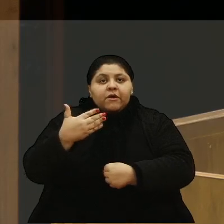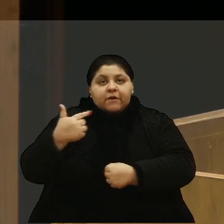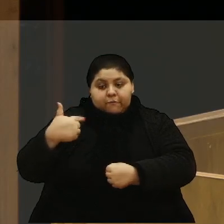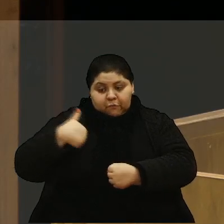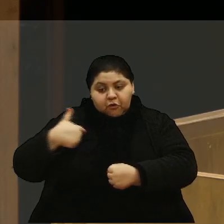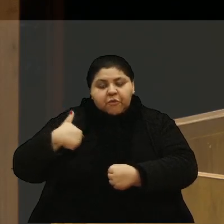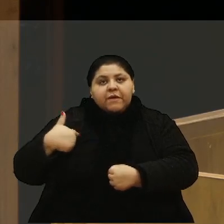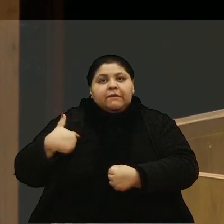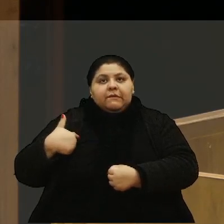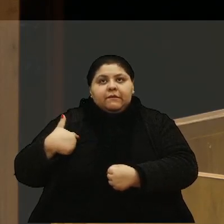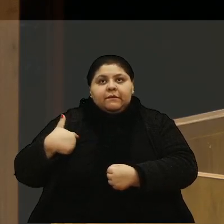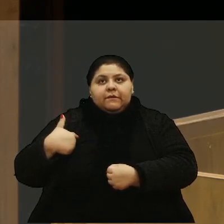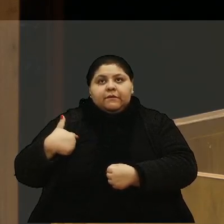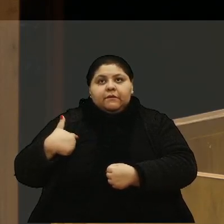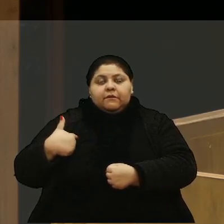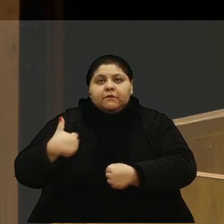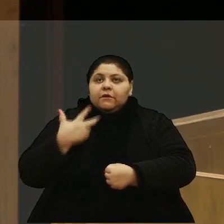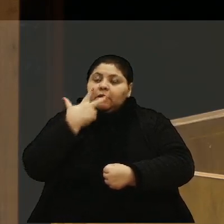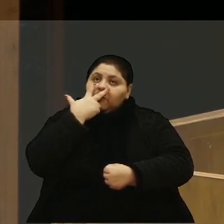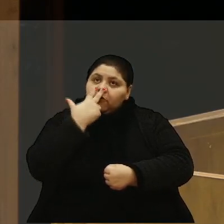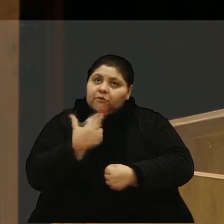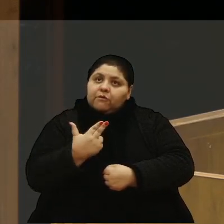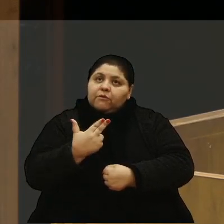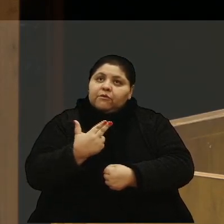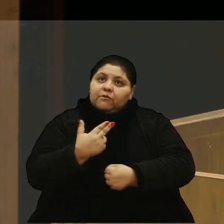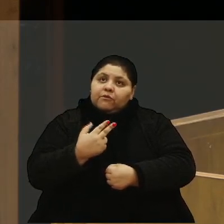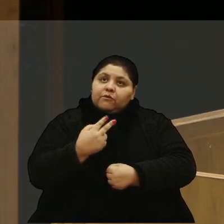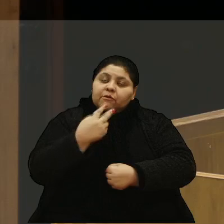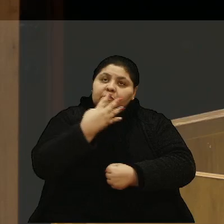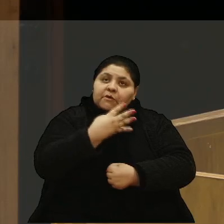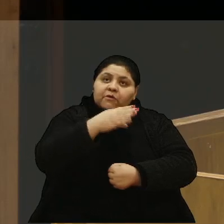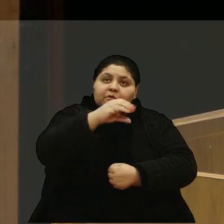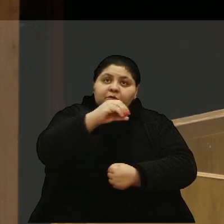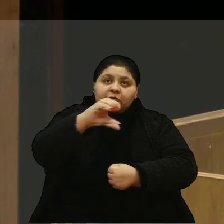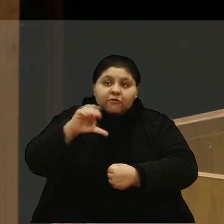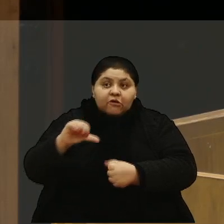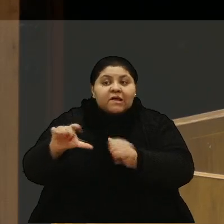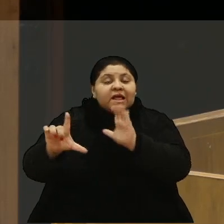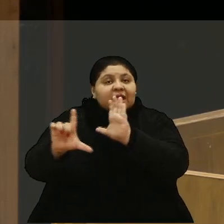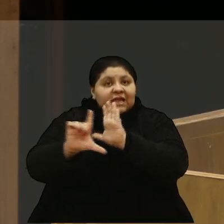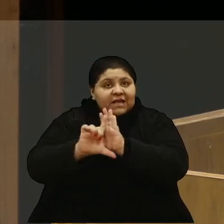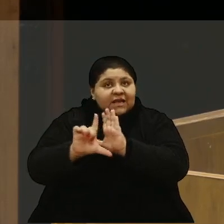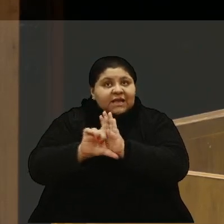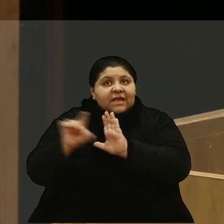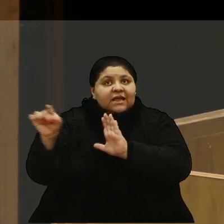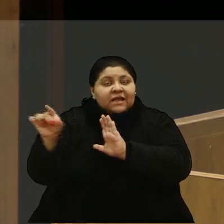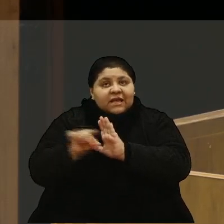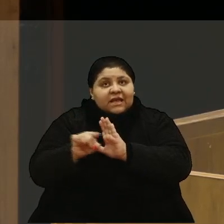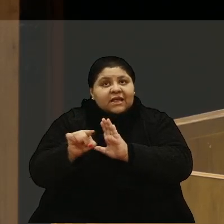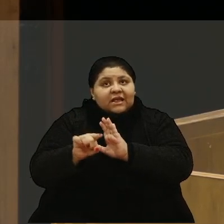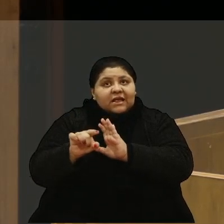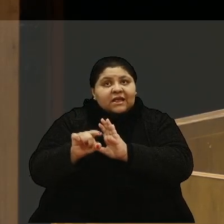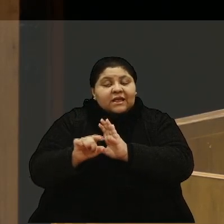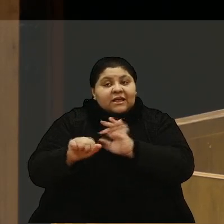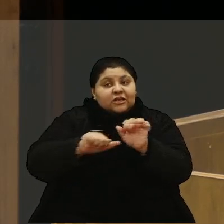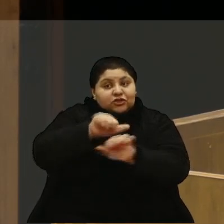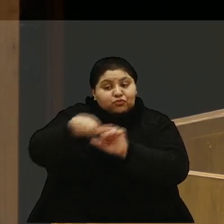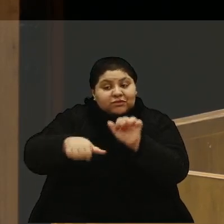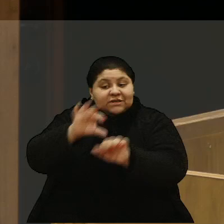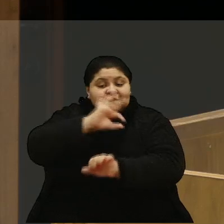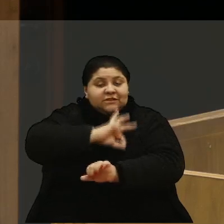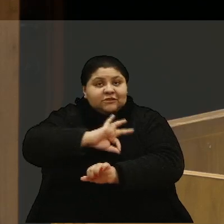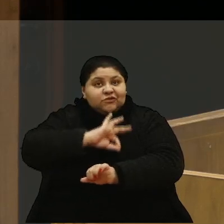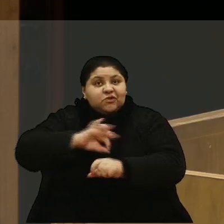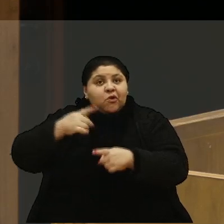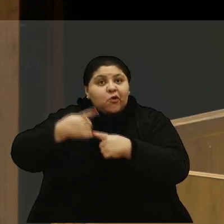fala. Assim como a 409, Lei 409, que é de equiparação do salário da Guarda Municipal, porque